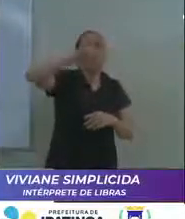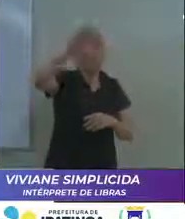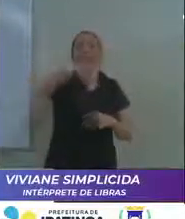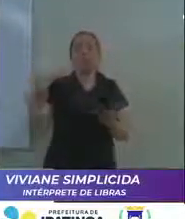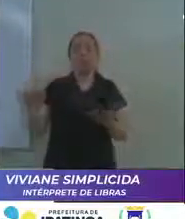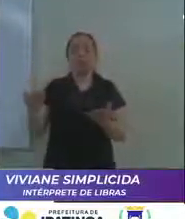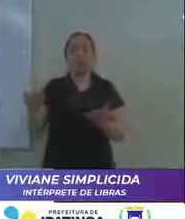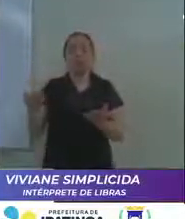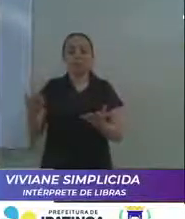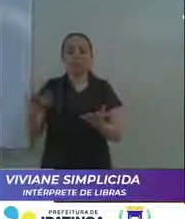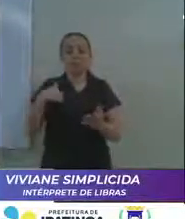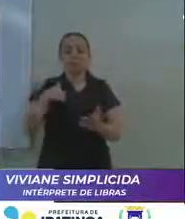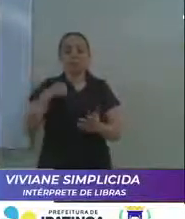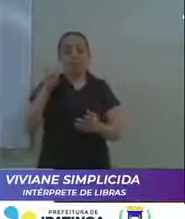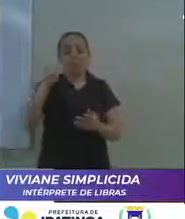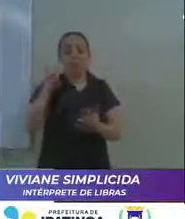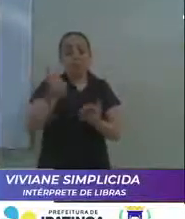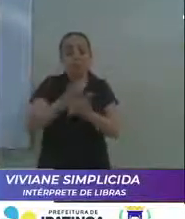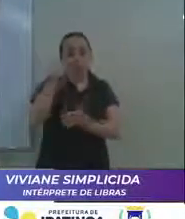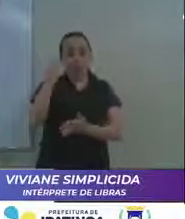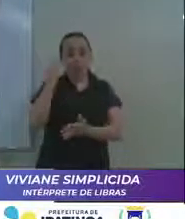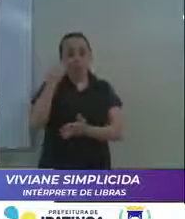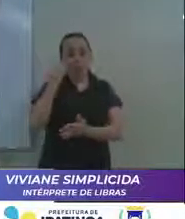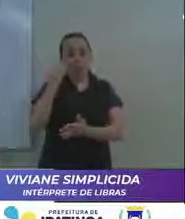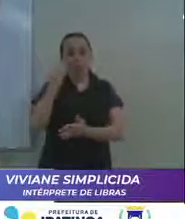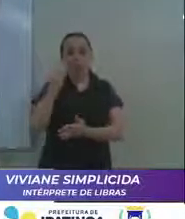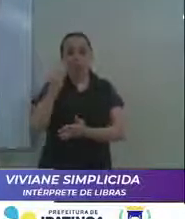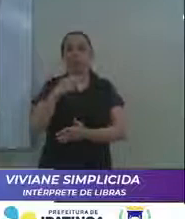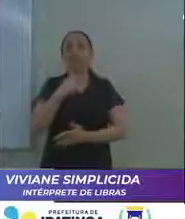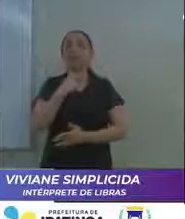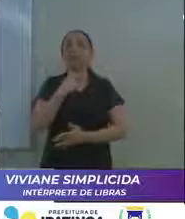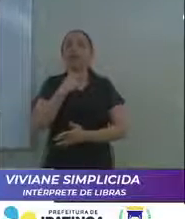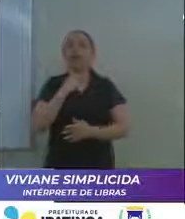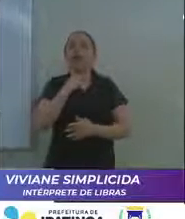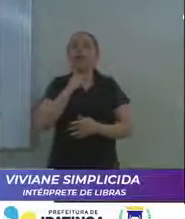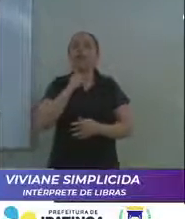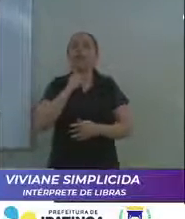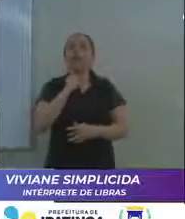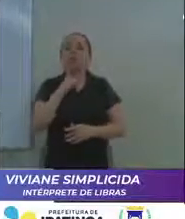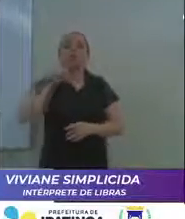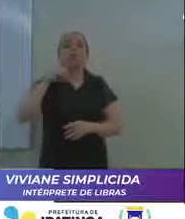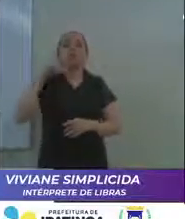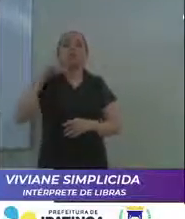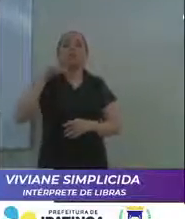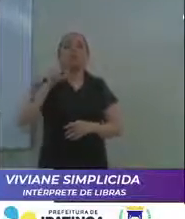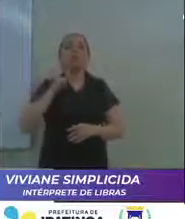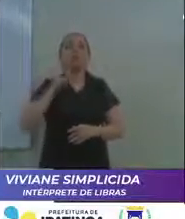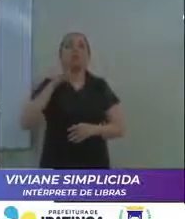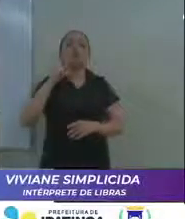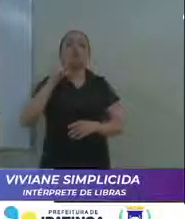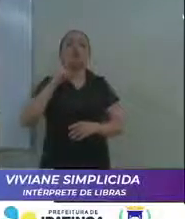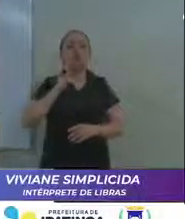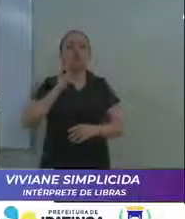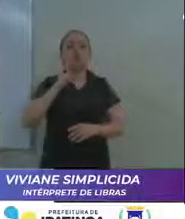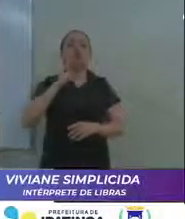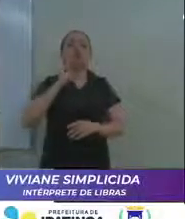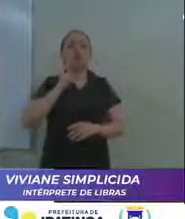E aí isso gera uma hiperfunção do meu sistema,